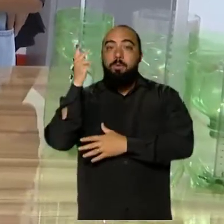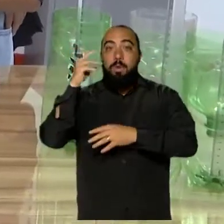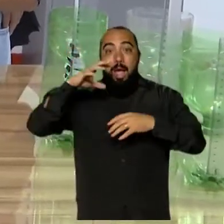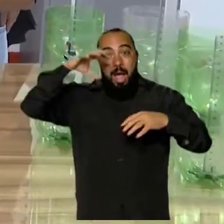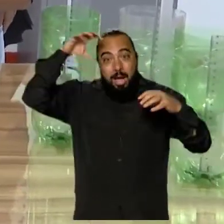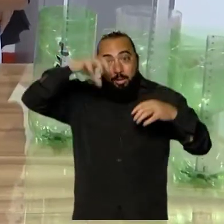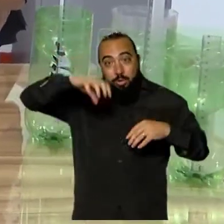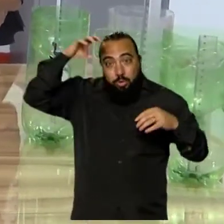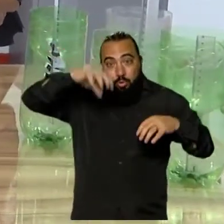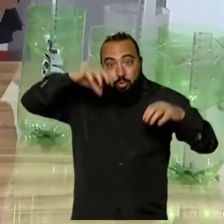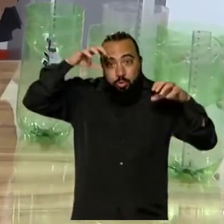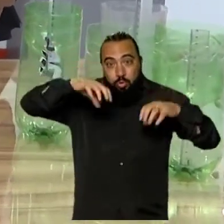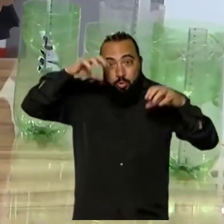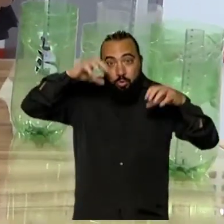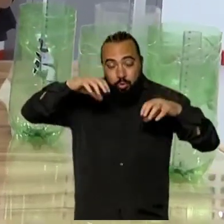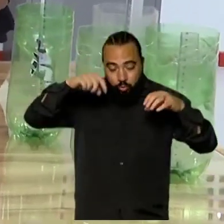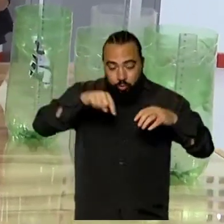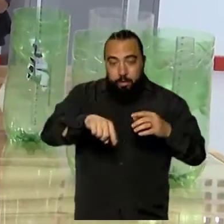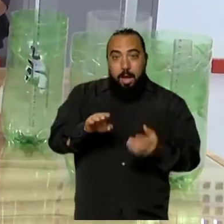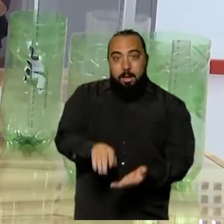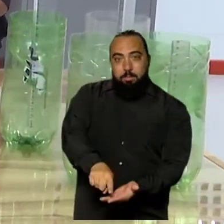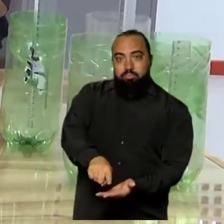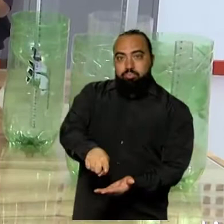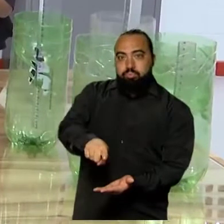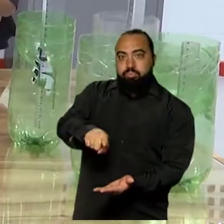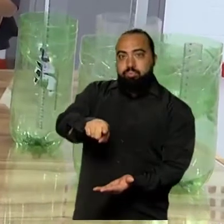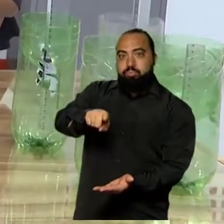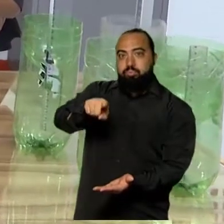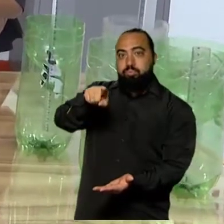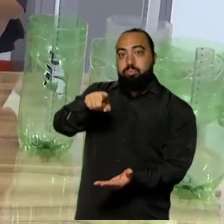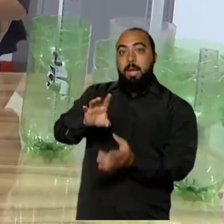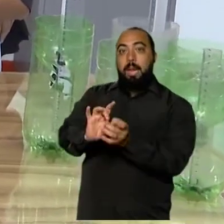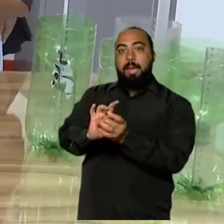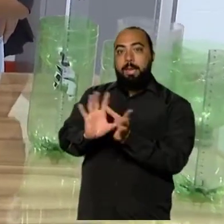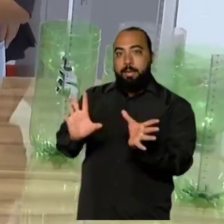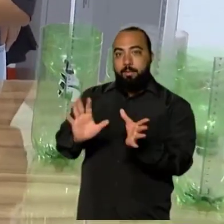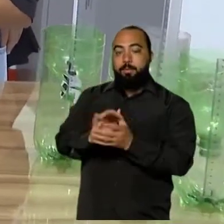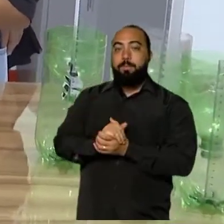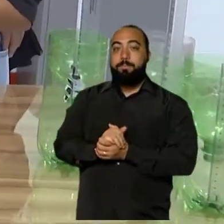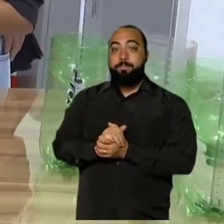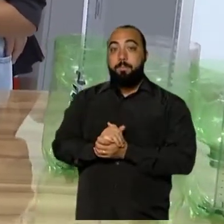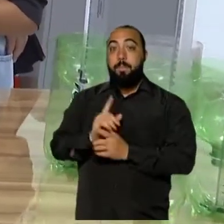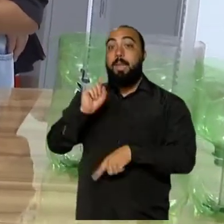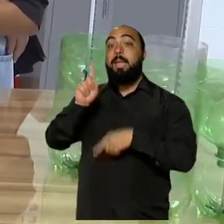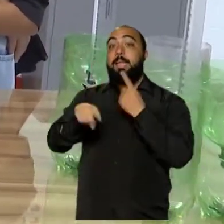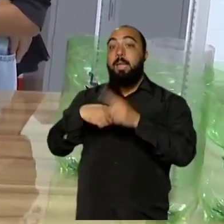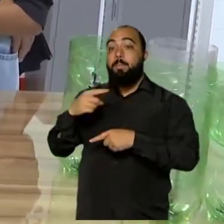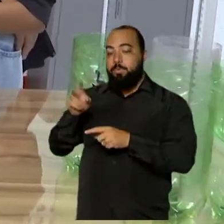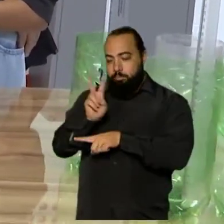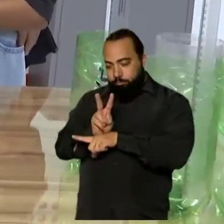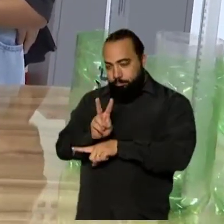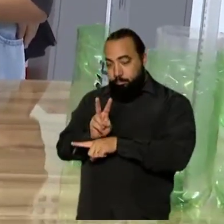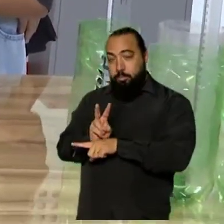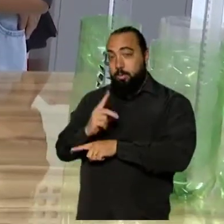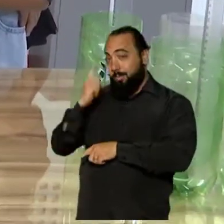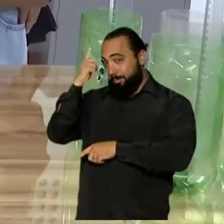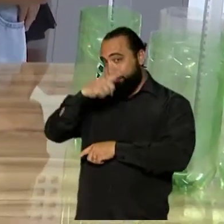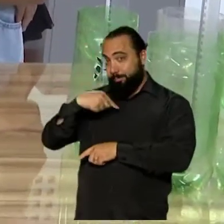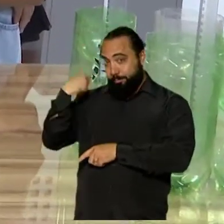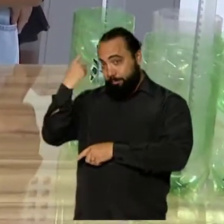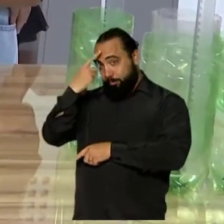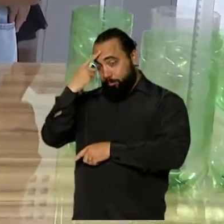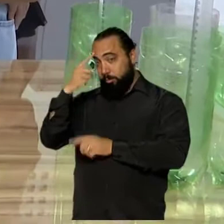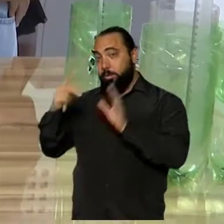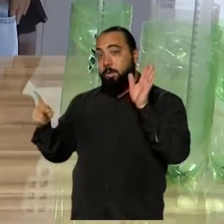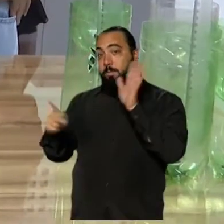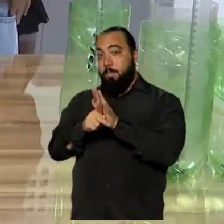chuva caia livremente e possa ser medida. Depois que você observar 24 horas que você colocou o